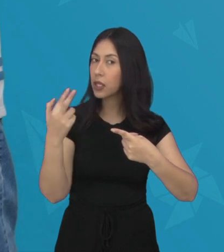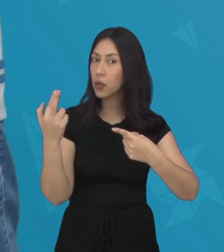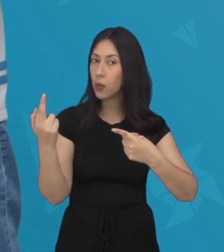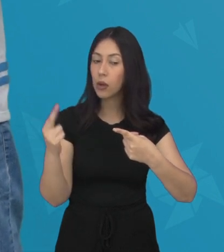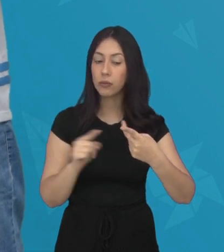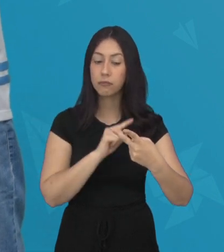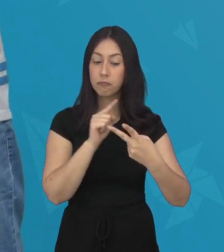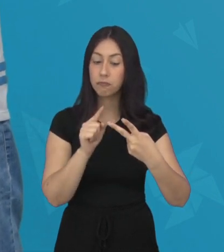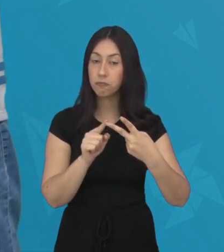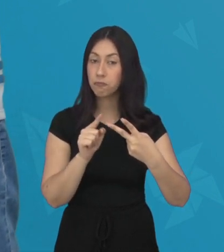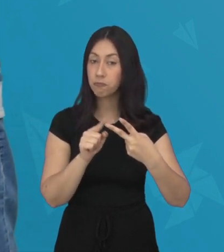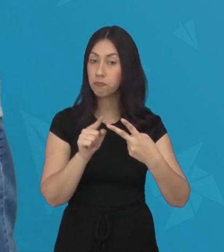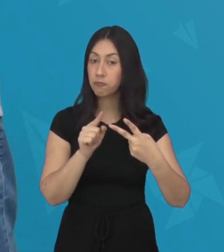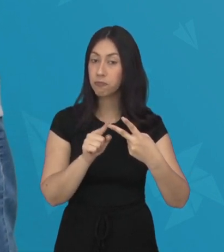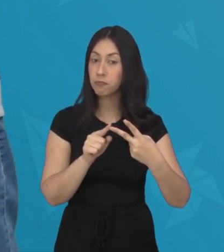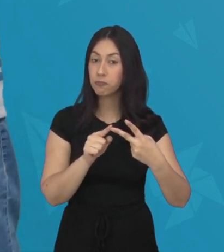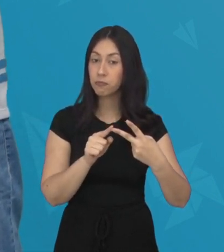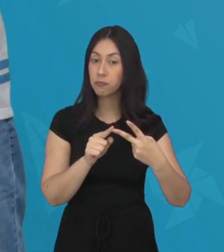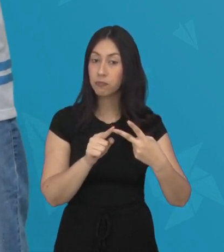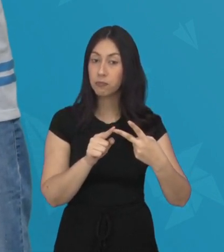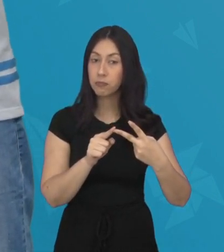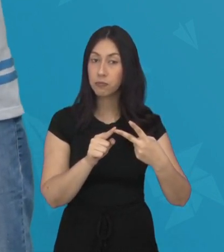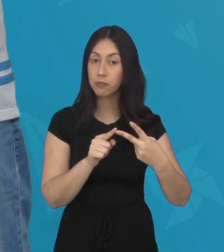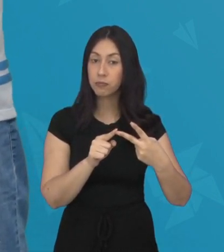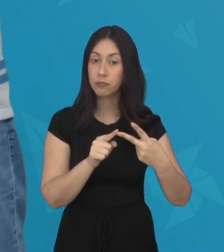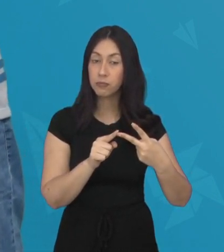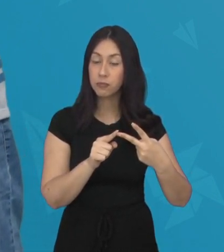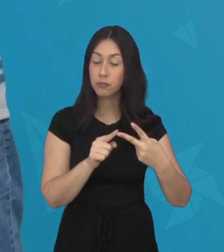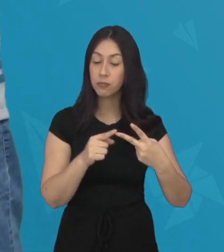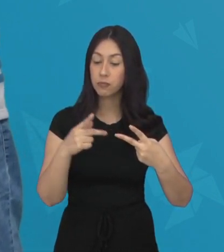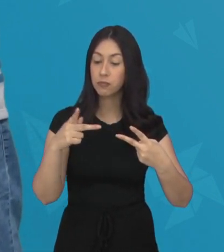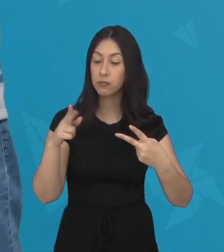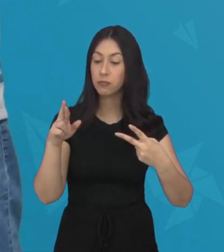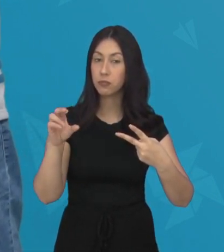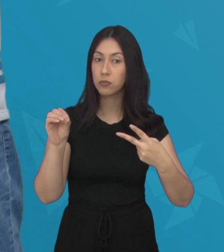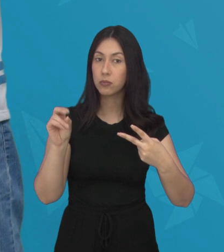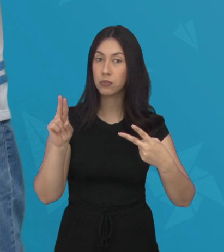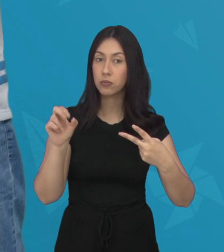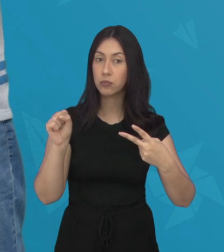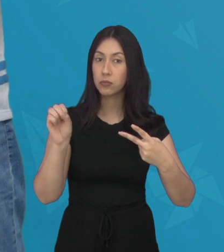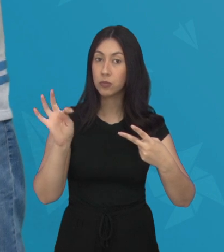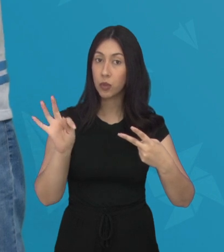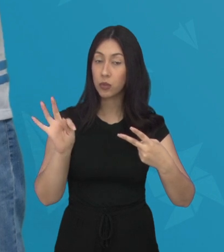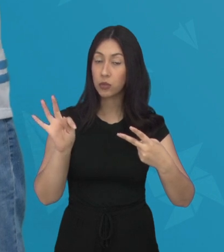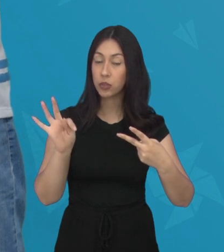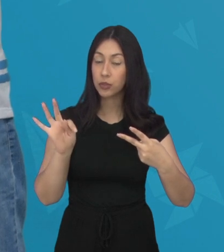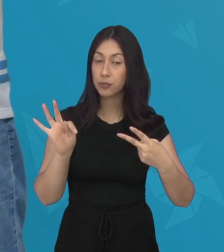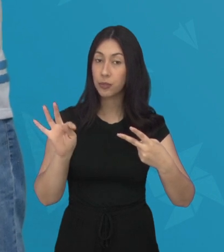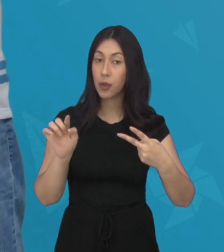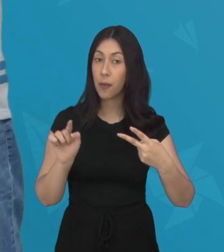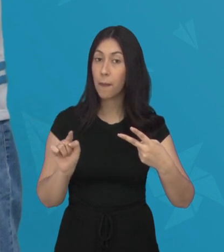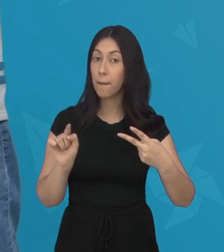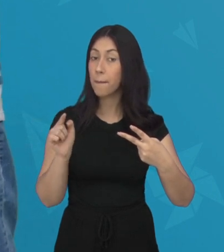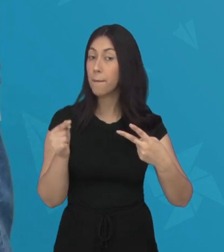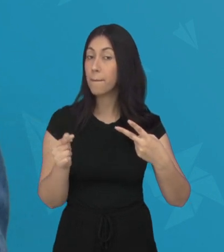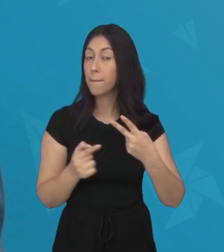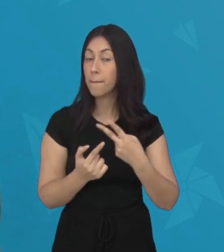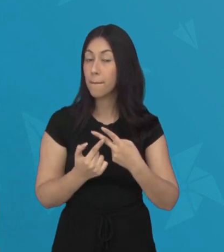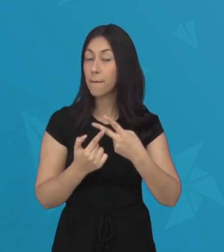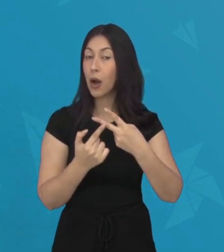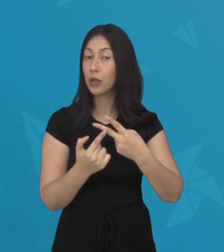produtos também. Depois a gente viu o que? Na lei de Proust, que, por exemplo, a gente tem a questão